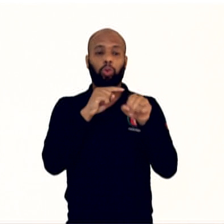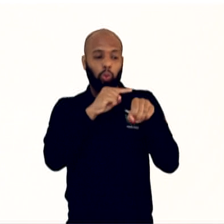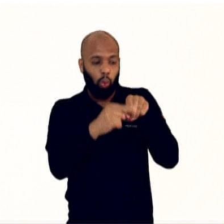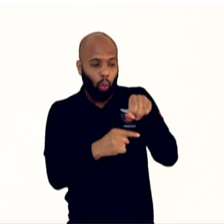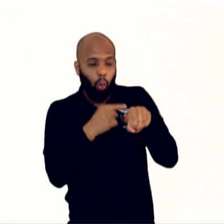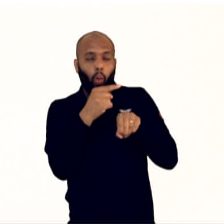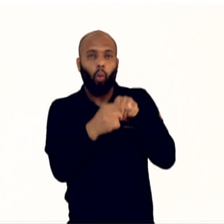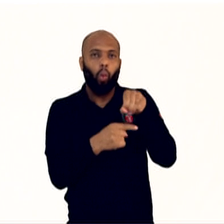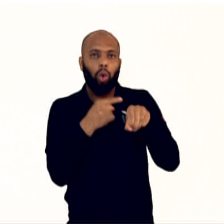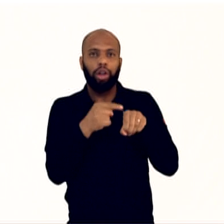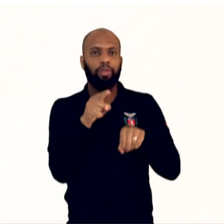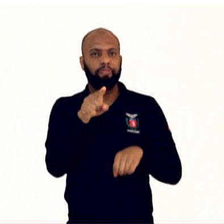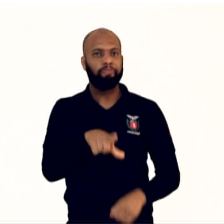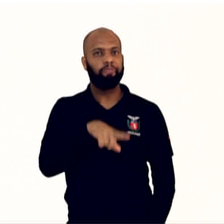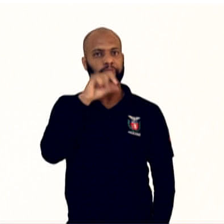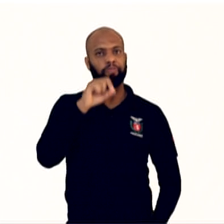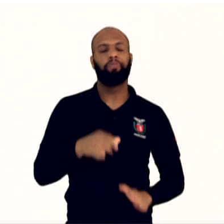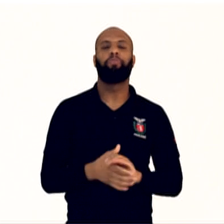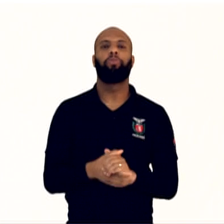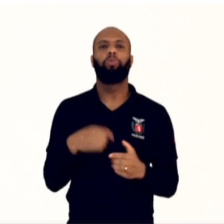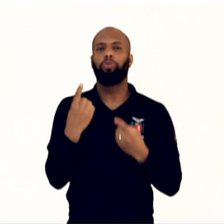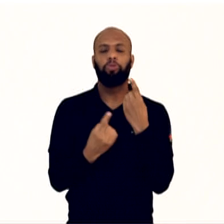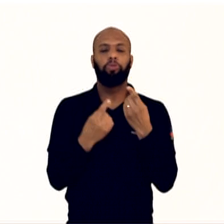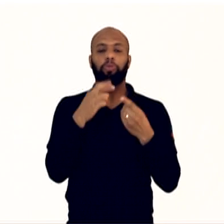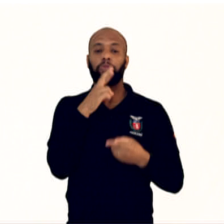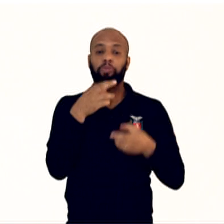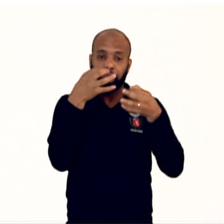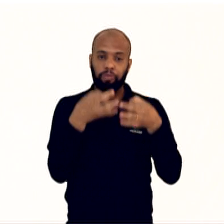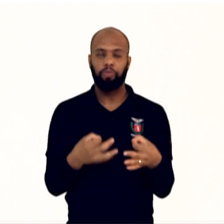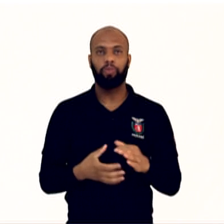alicate, pinça e pegador de gelo. Então, qual que é a correta?